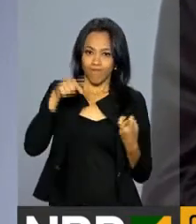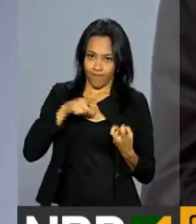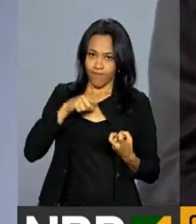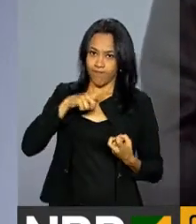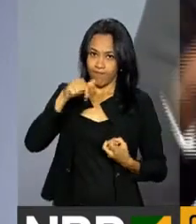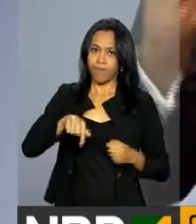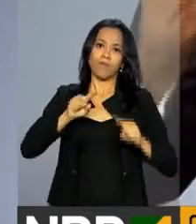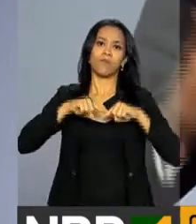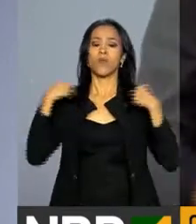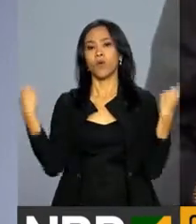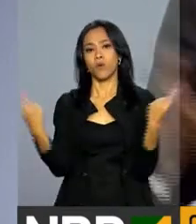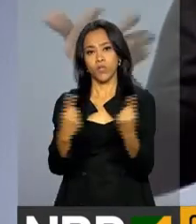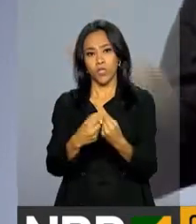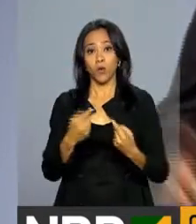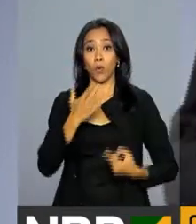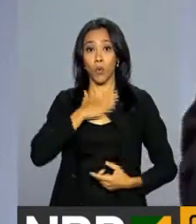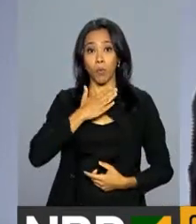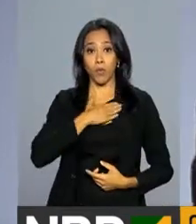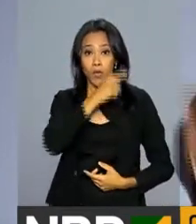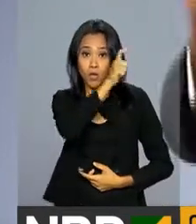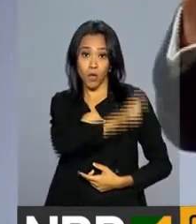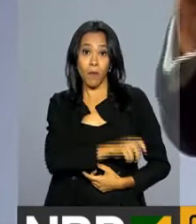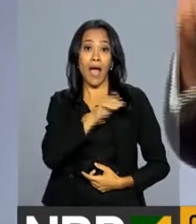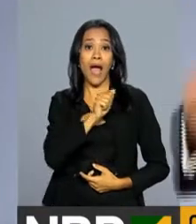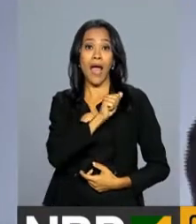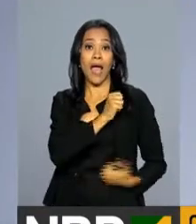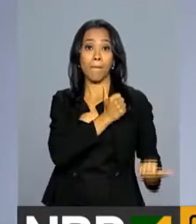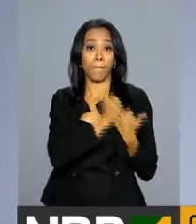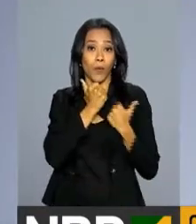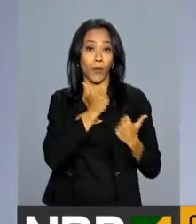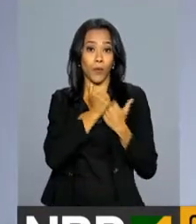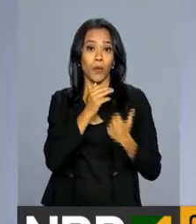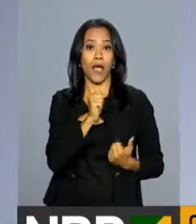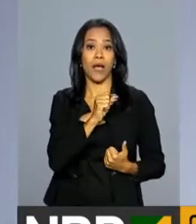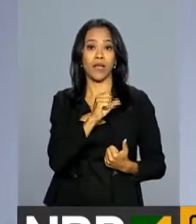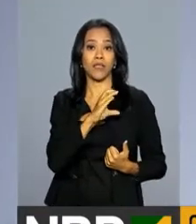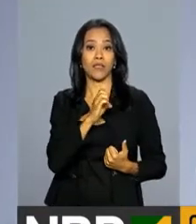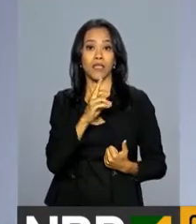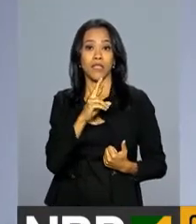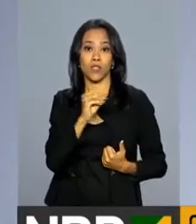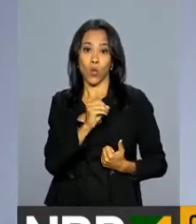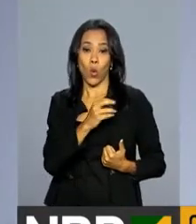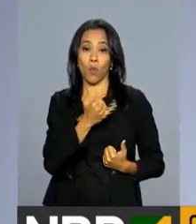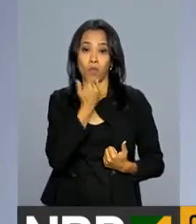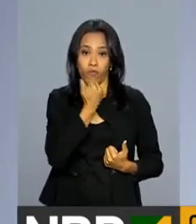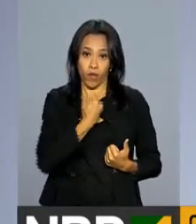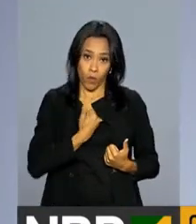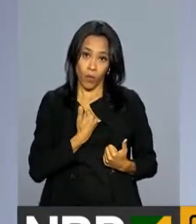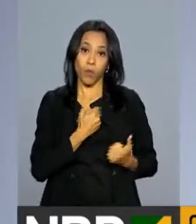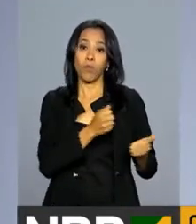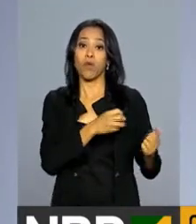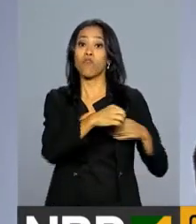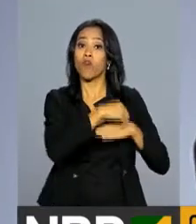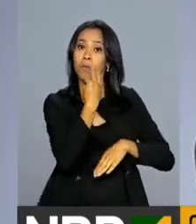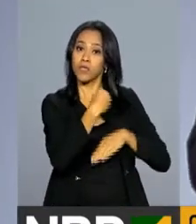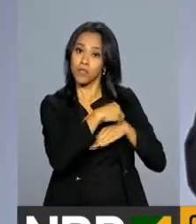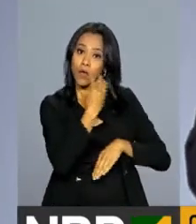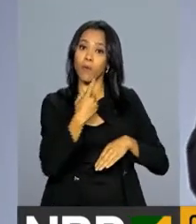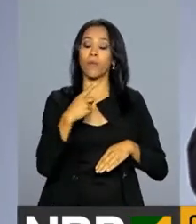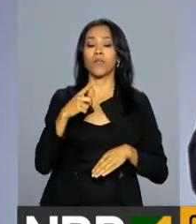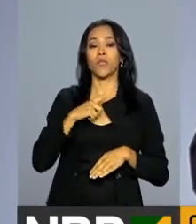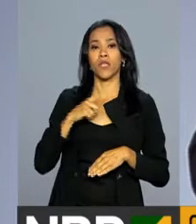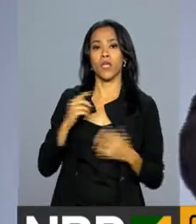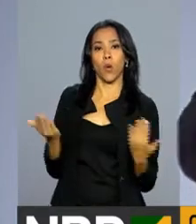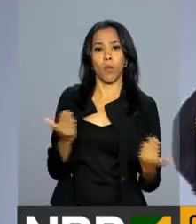fez com que o meu assessor logo na entrada e se acha que saiu agora um gato do setor automotivo comparando